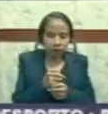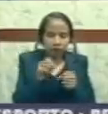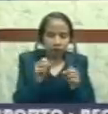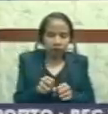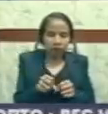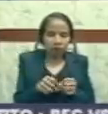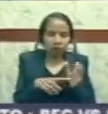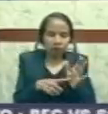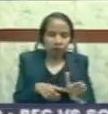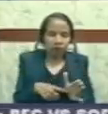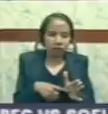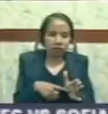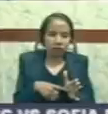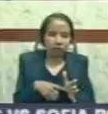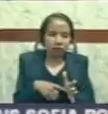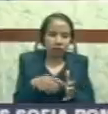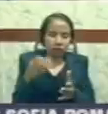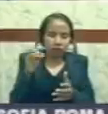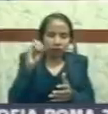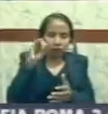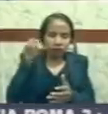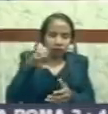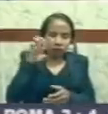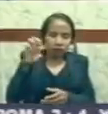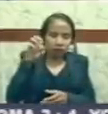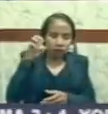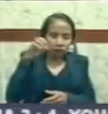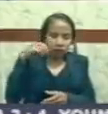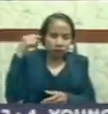execução do orçamento geral do Estado, por programa.